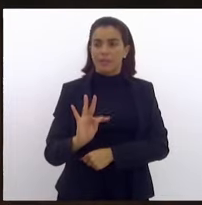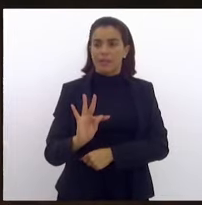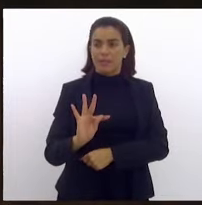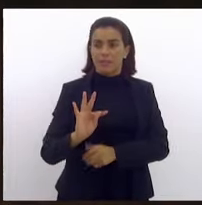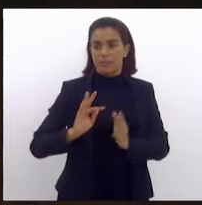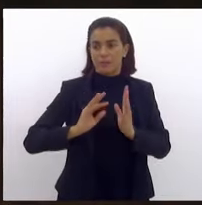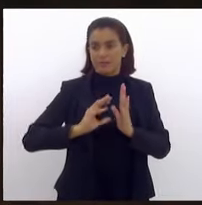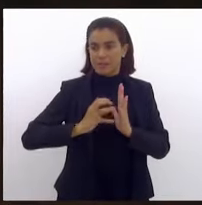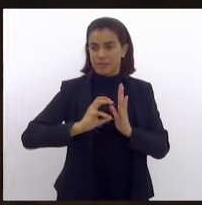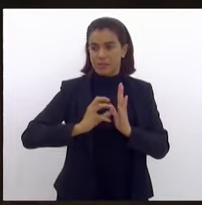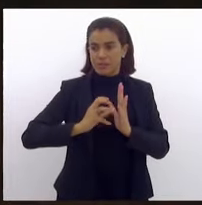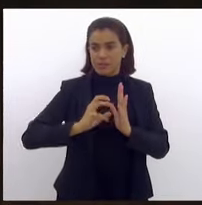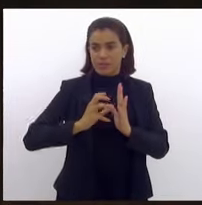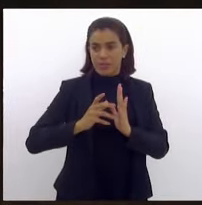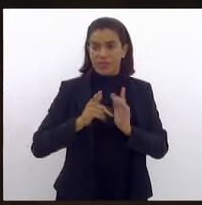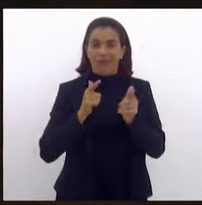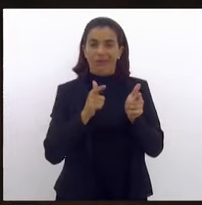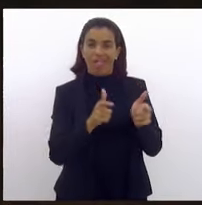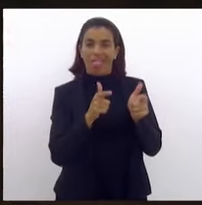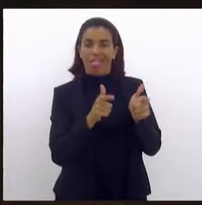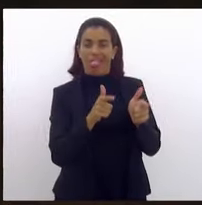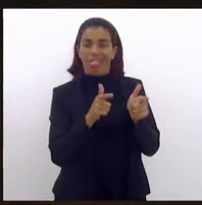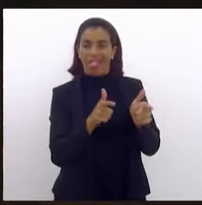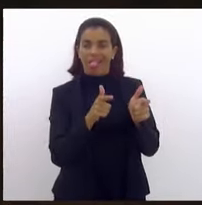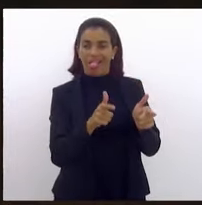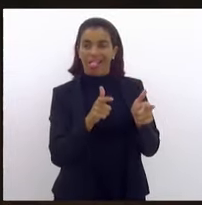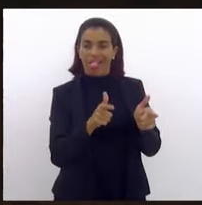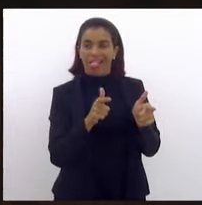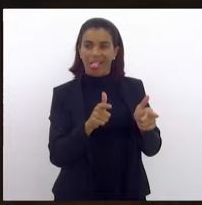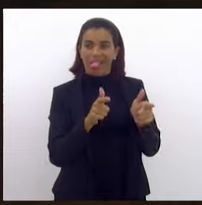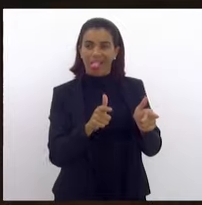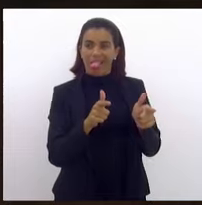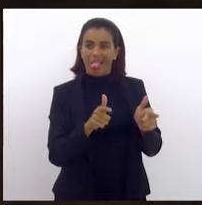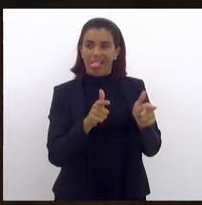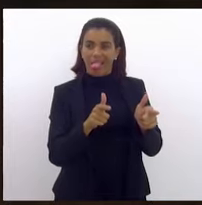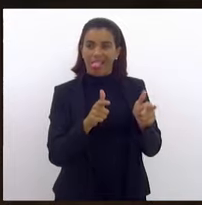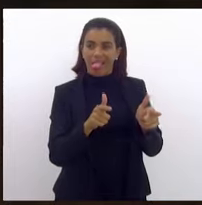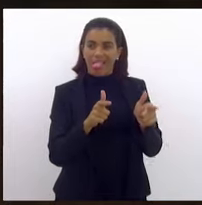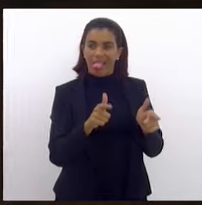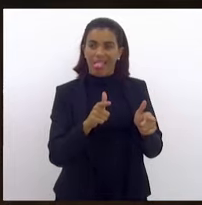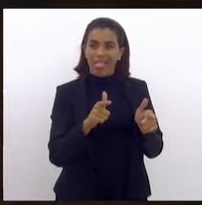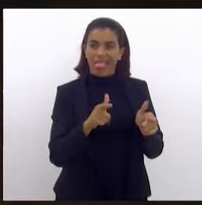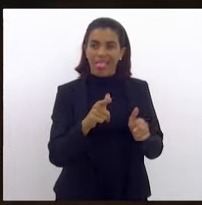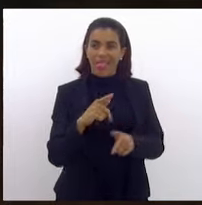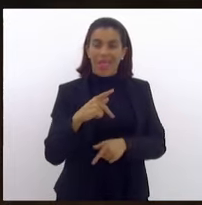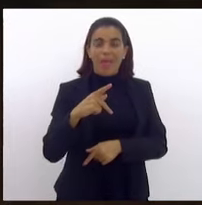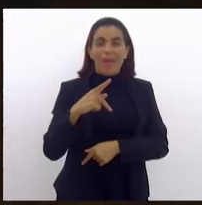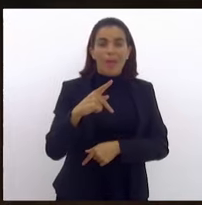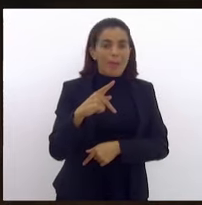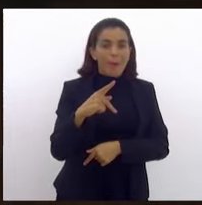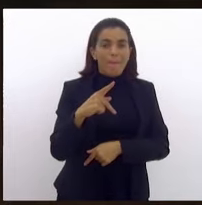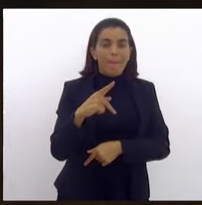que eu costumei apelidar mais recentemente de PB, Partido da